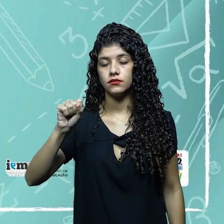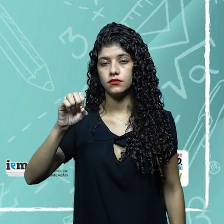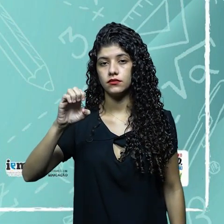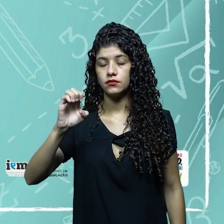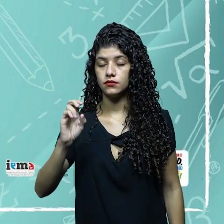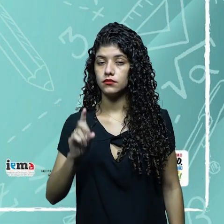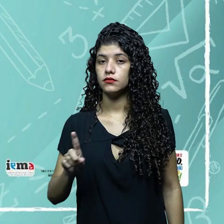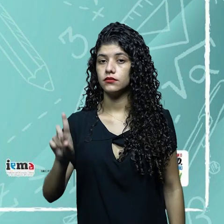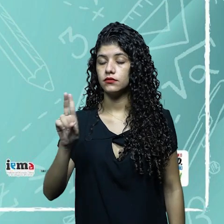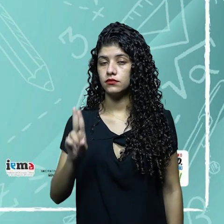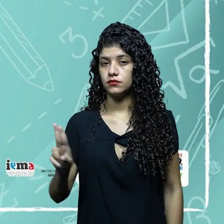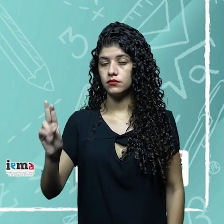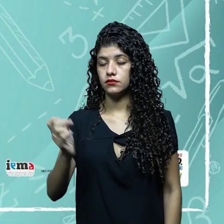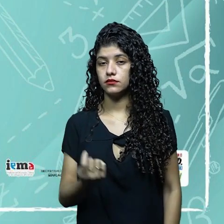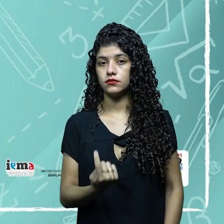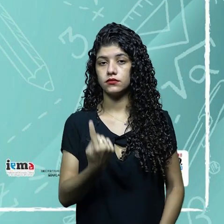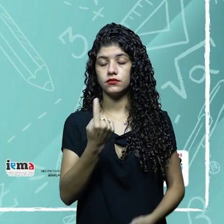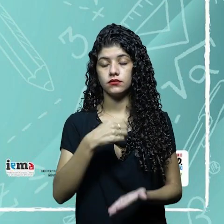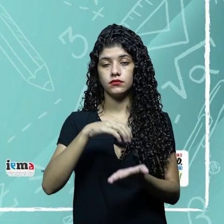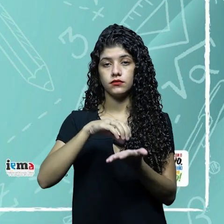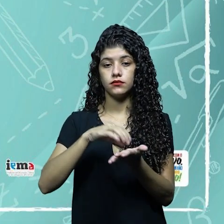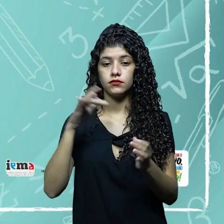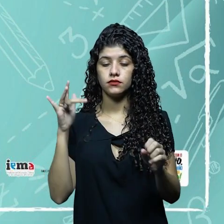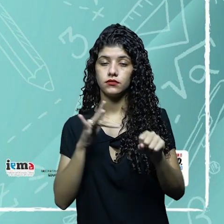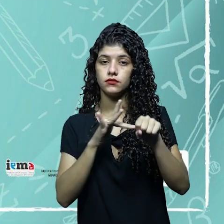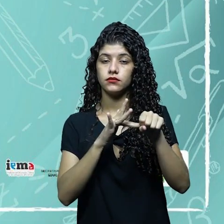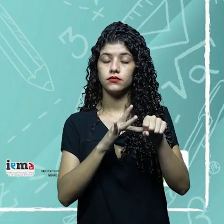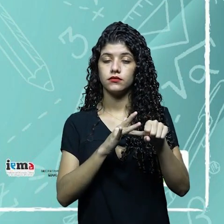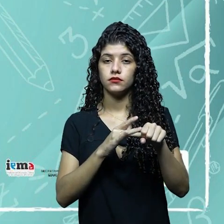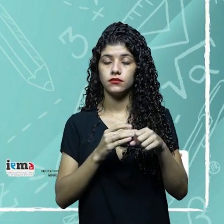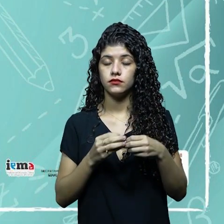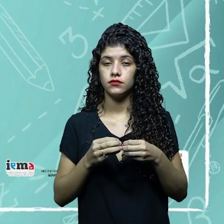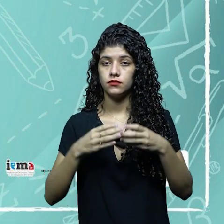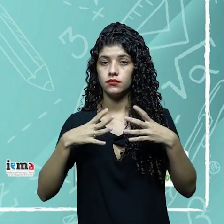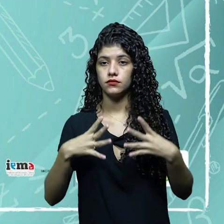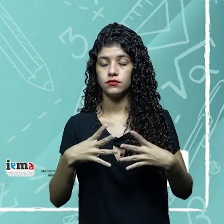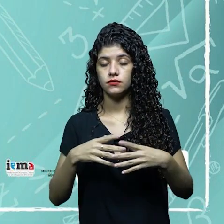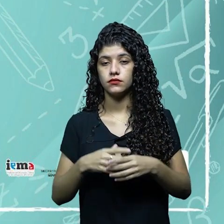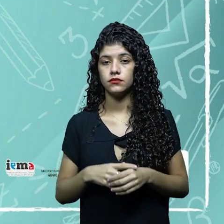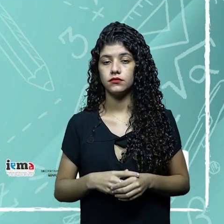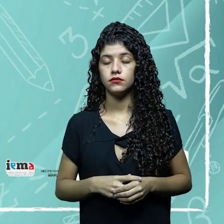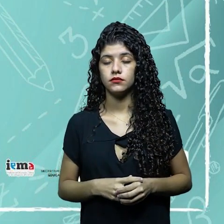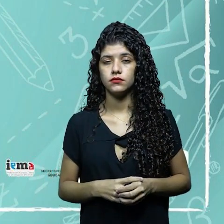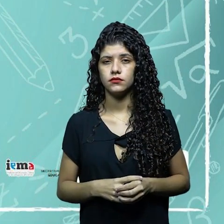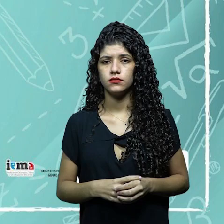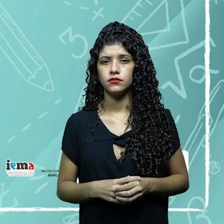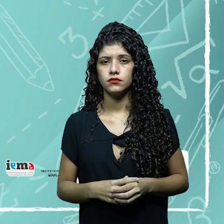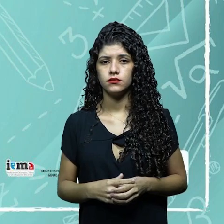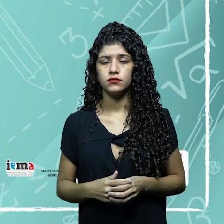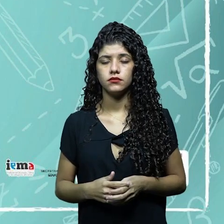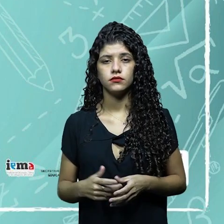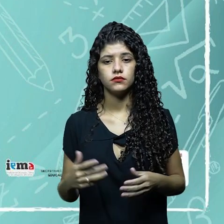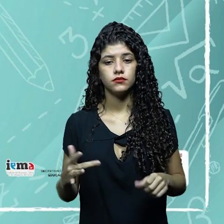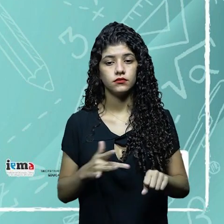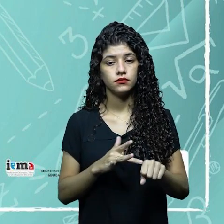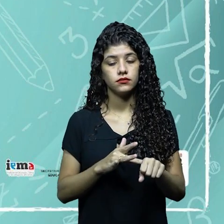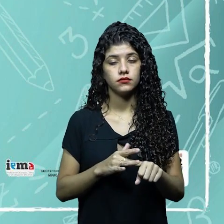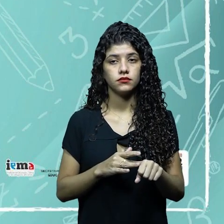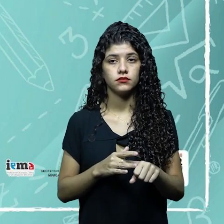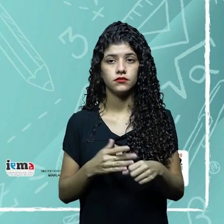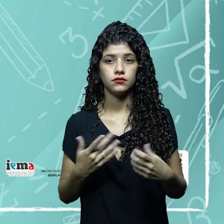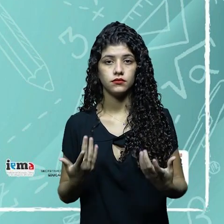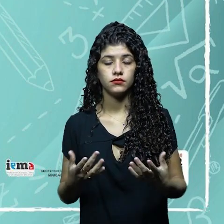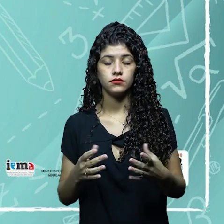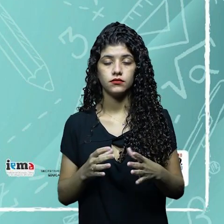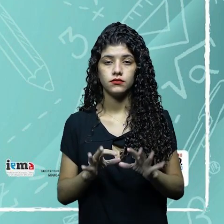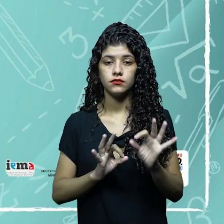utilizando um ponto do centro especificado, ou seja, tu clicou, acionou esse comando, o que você vai fazer? Vai clicar na sua